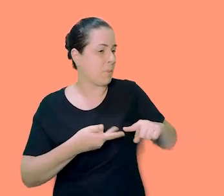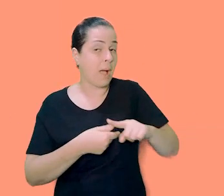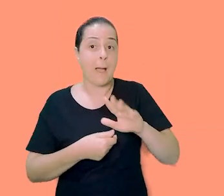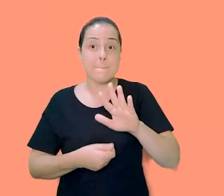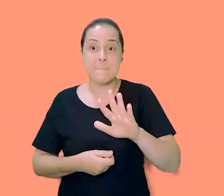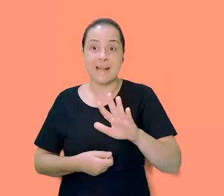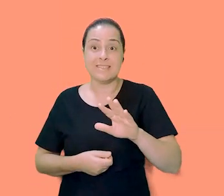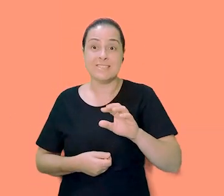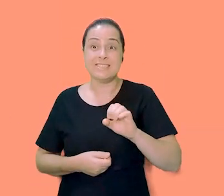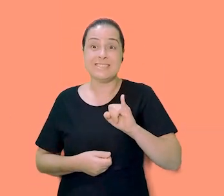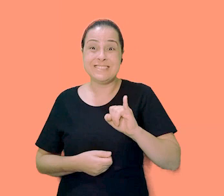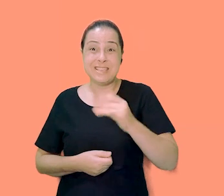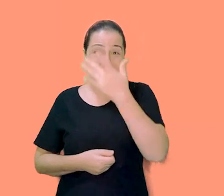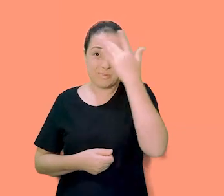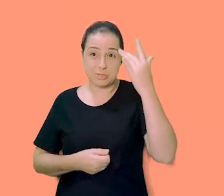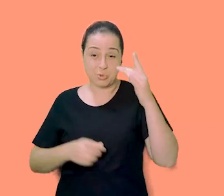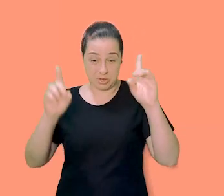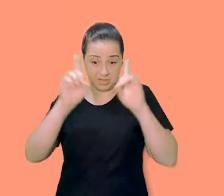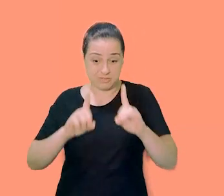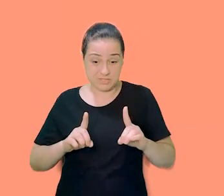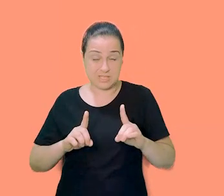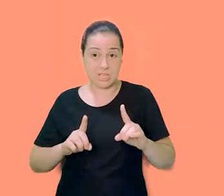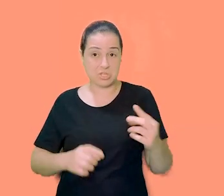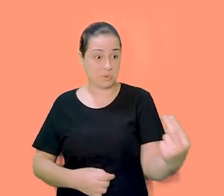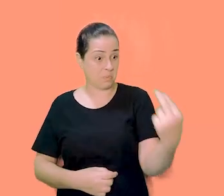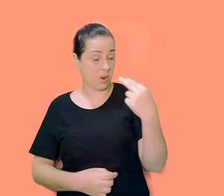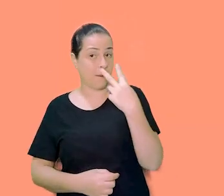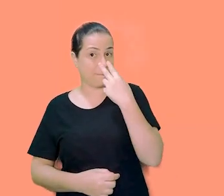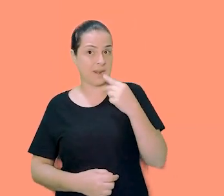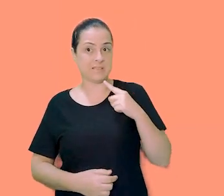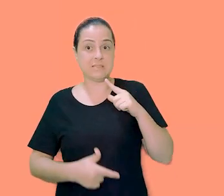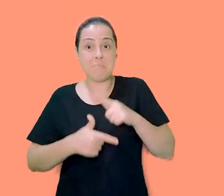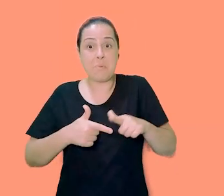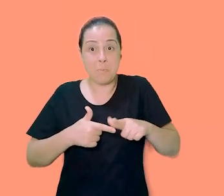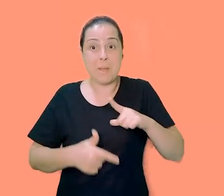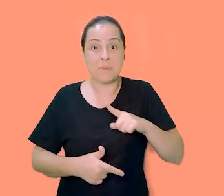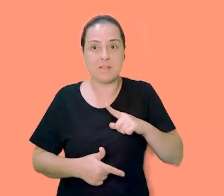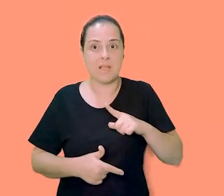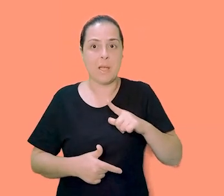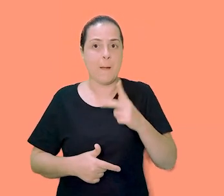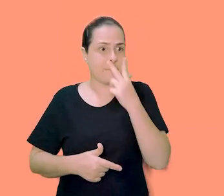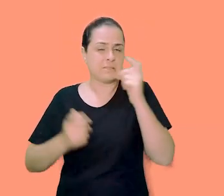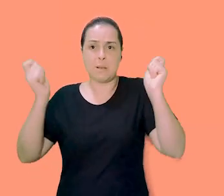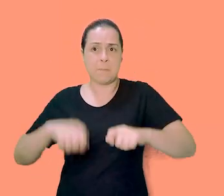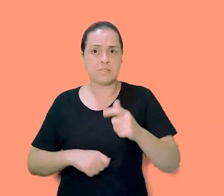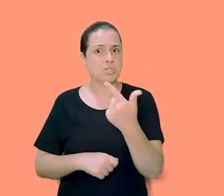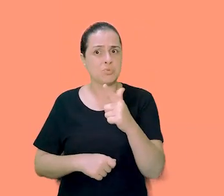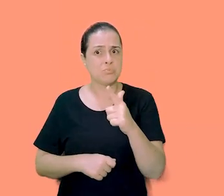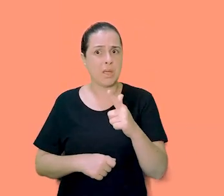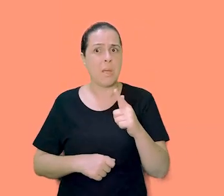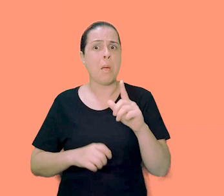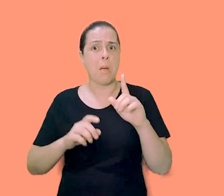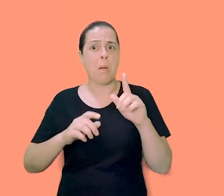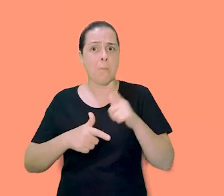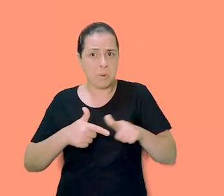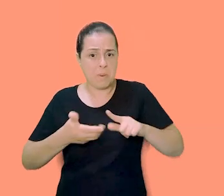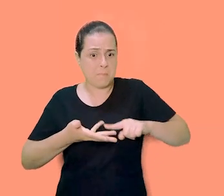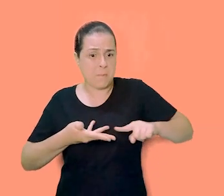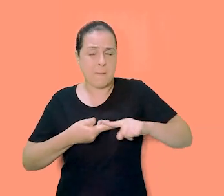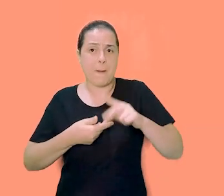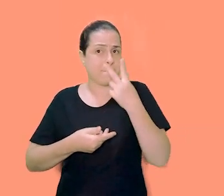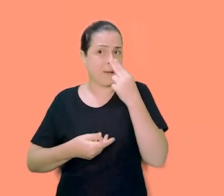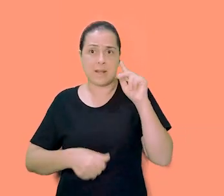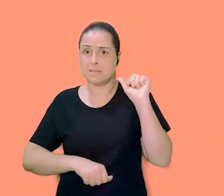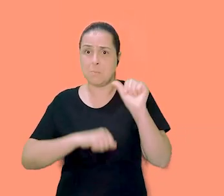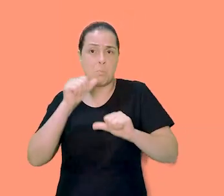deficiência, você passa a ser uma pessoa com problemas. Você não tem mais potenciais, você tem problemas. Você perdeu os seus potenciais de um minuto